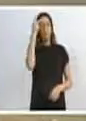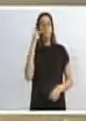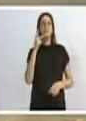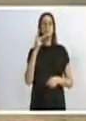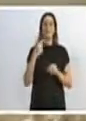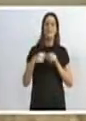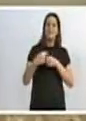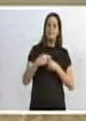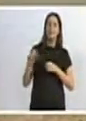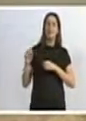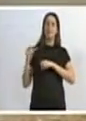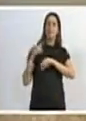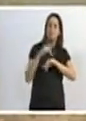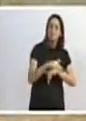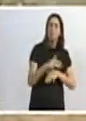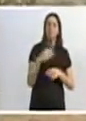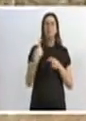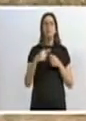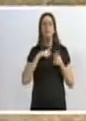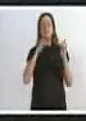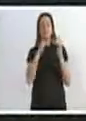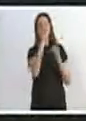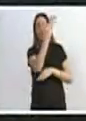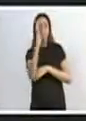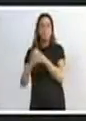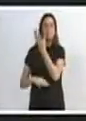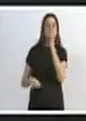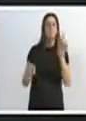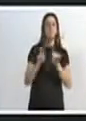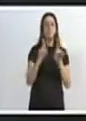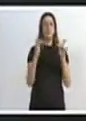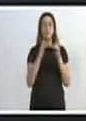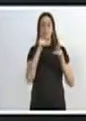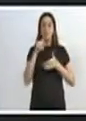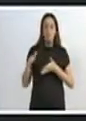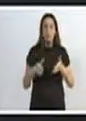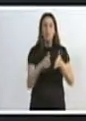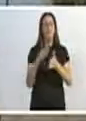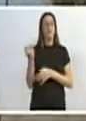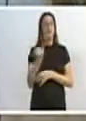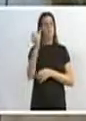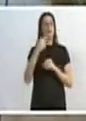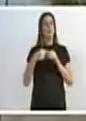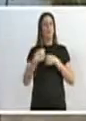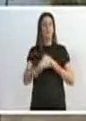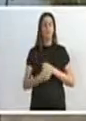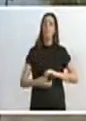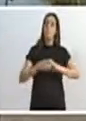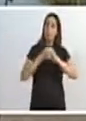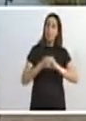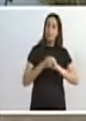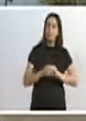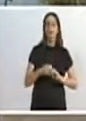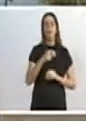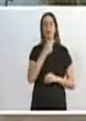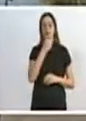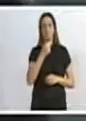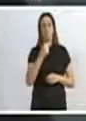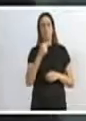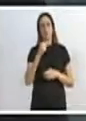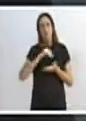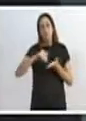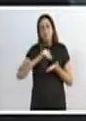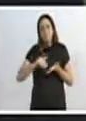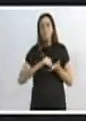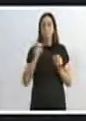ambiente, e o Rio Itajaiaçu, que é tão importante para a nossa cidade. Então, parabenizar o secretário de Serviços Urbanos, a sua equipe, o Maioc, a